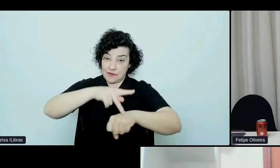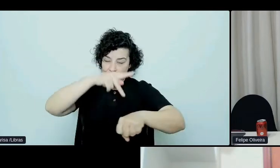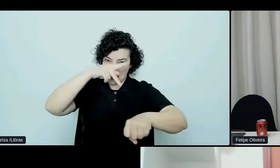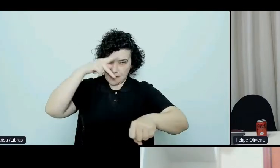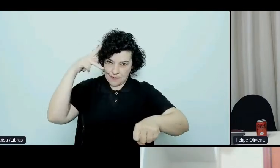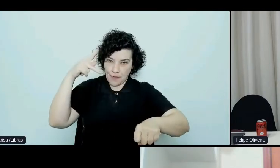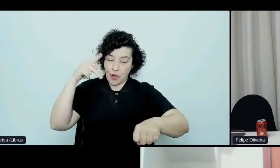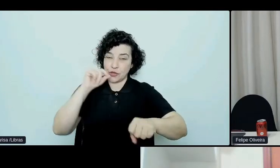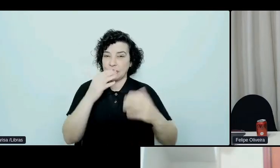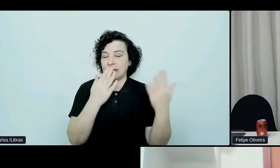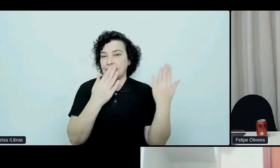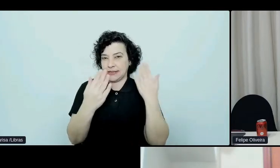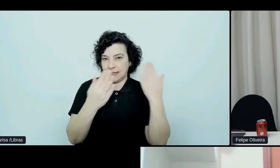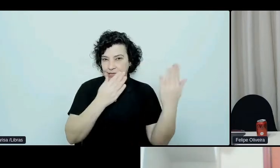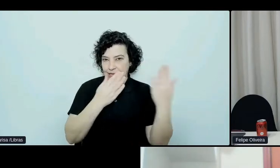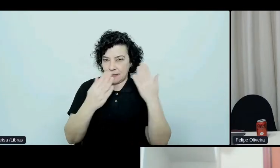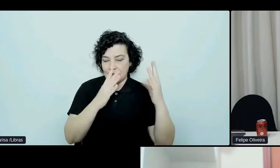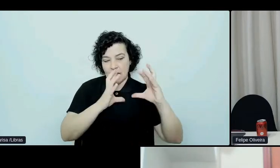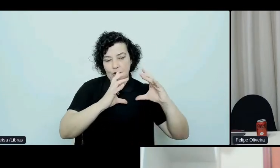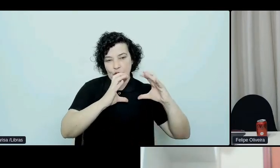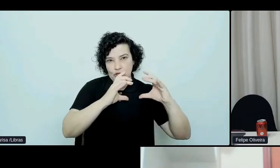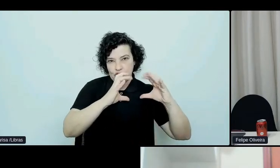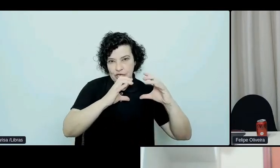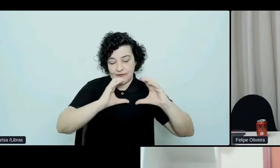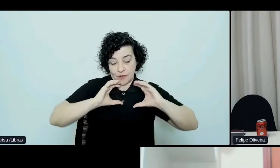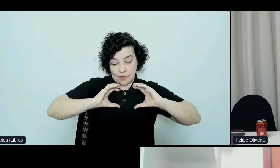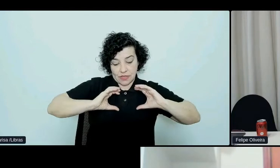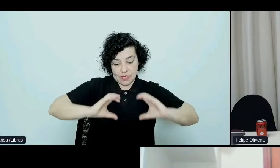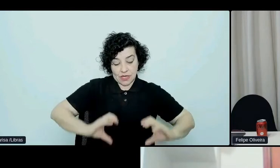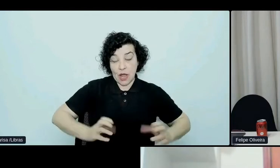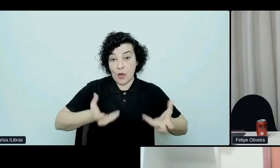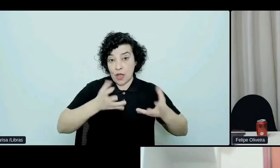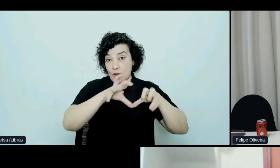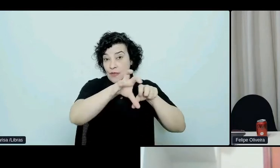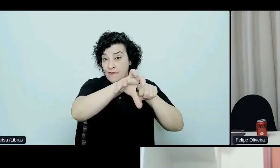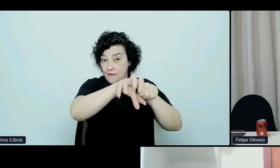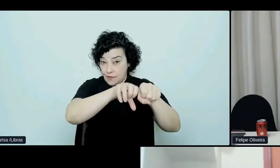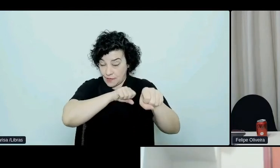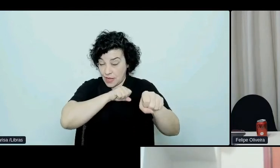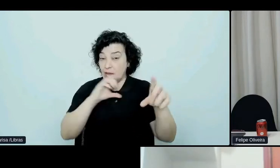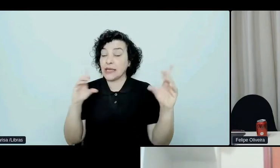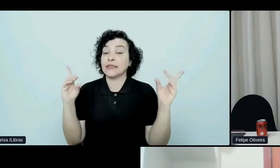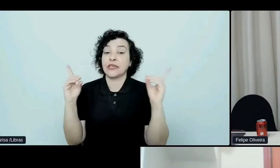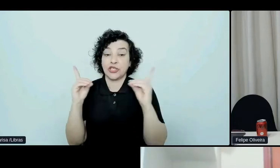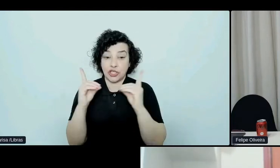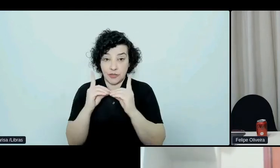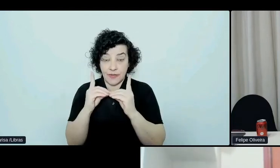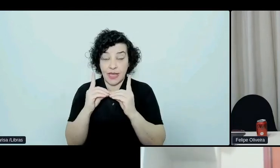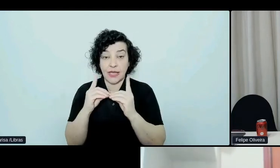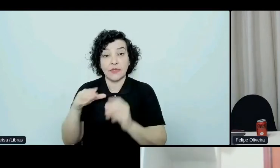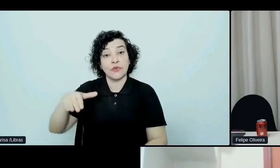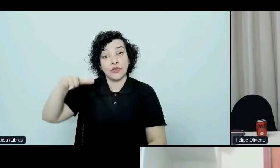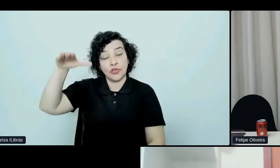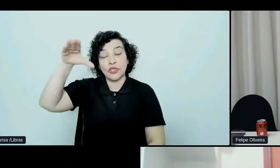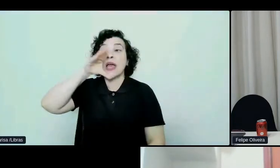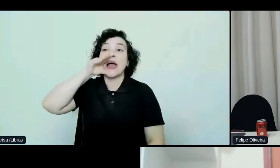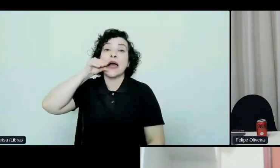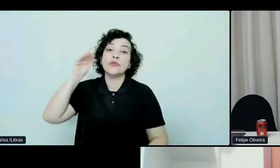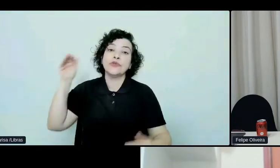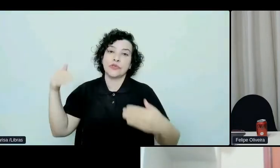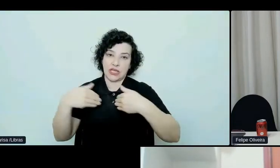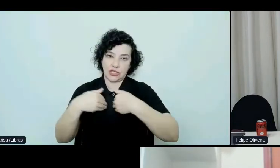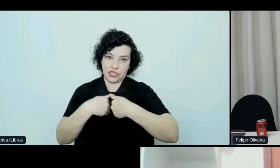tem um olhar voltado para isso. Aí sim, a gente vai descobrir esses adultos. Por isso que eu